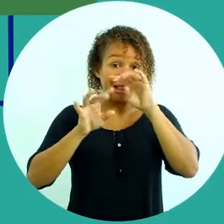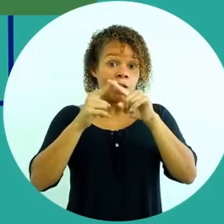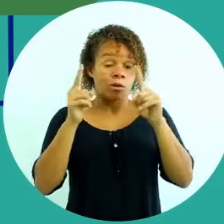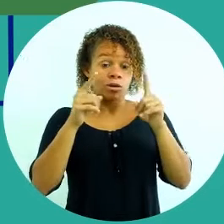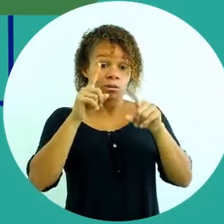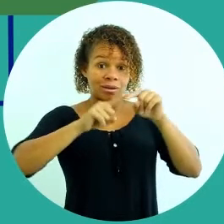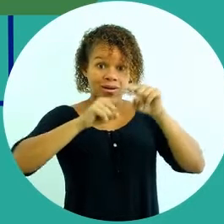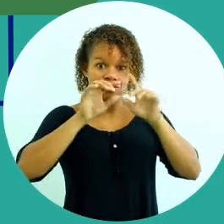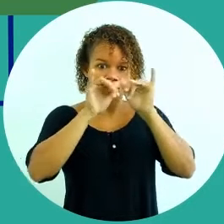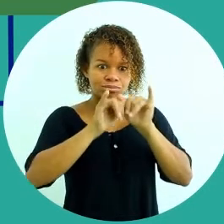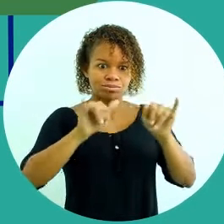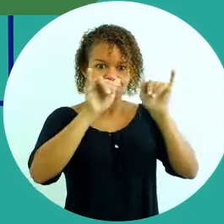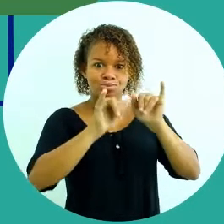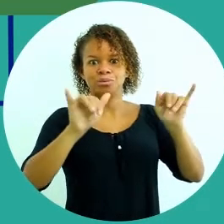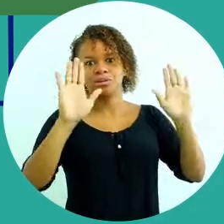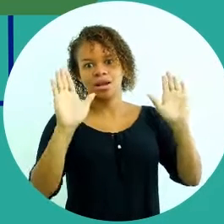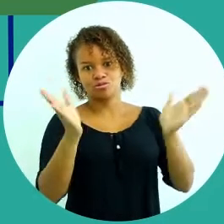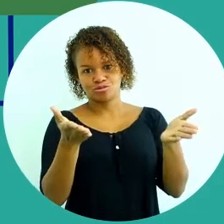sua publicação.